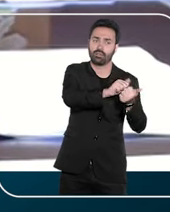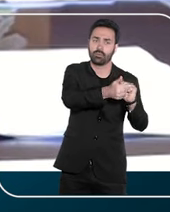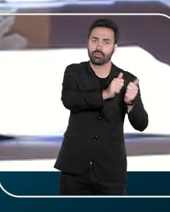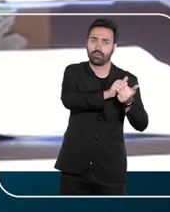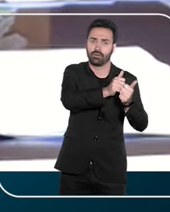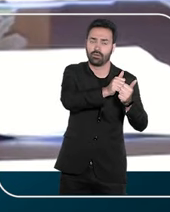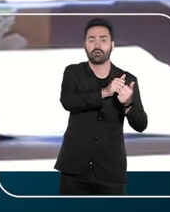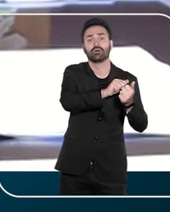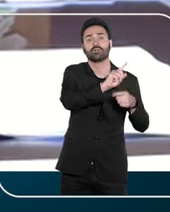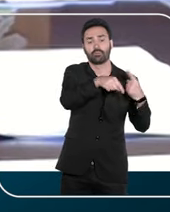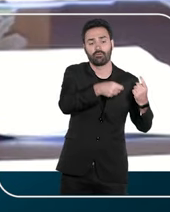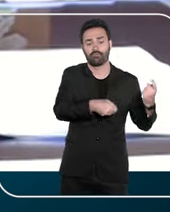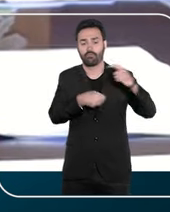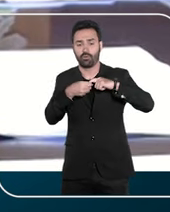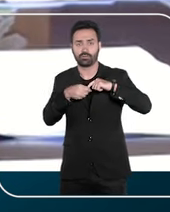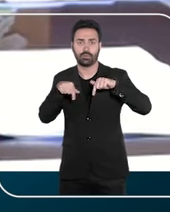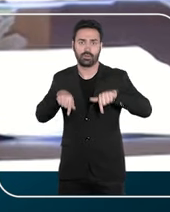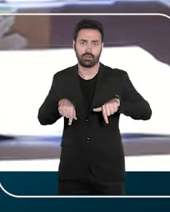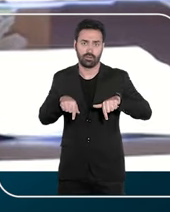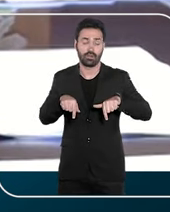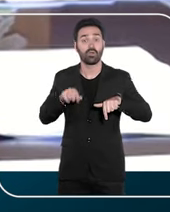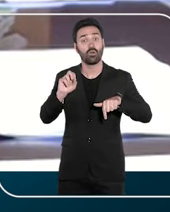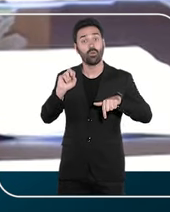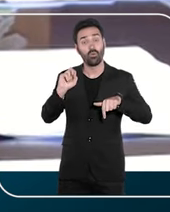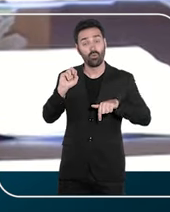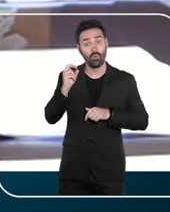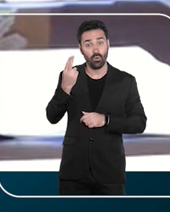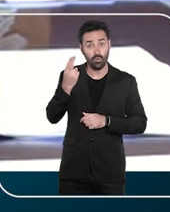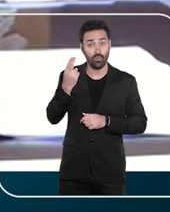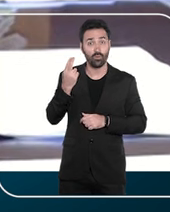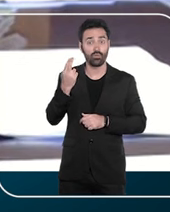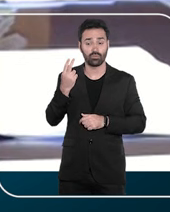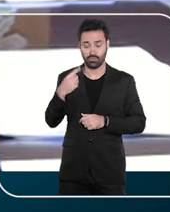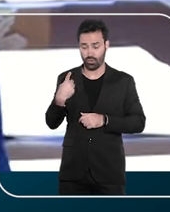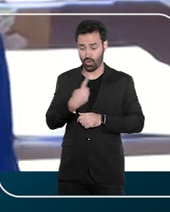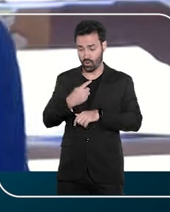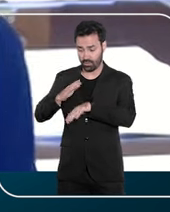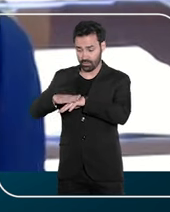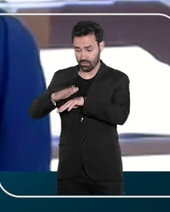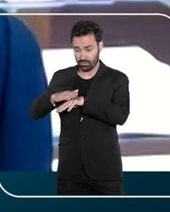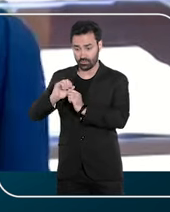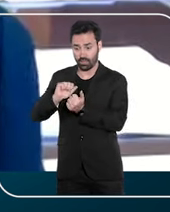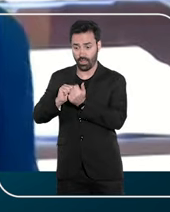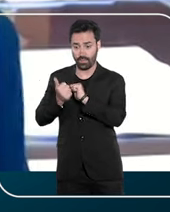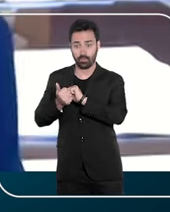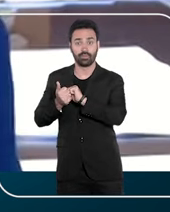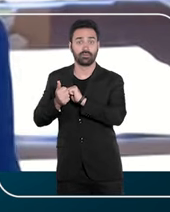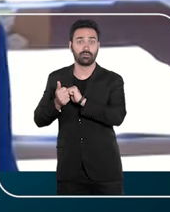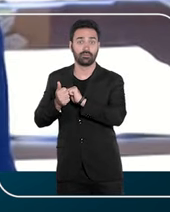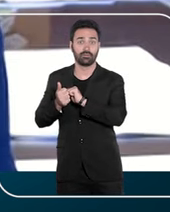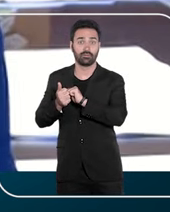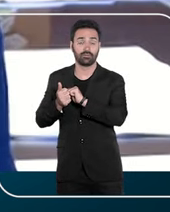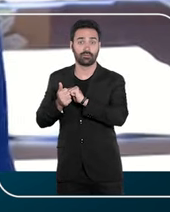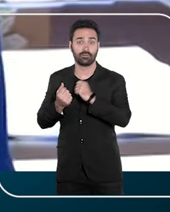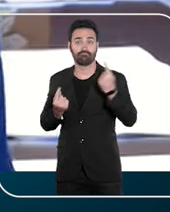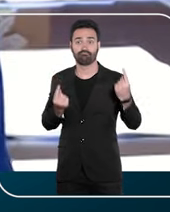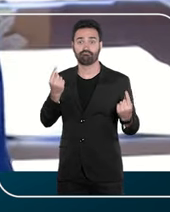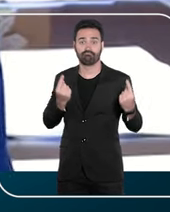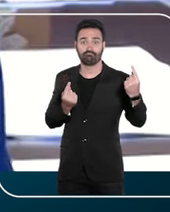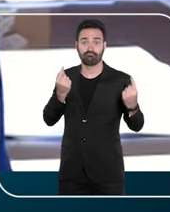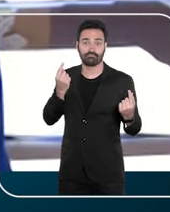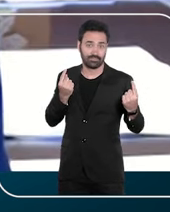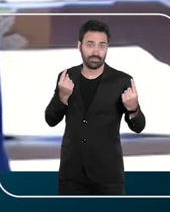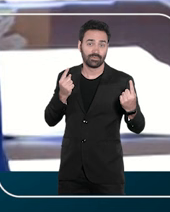podemos requalificar os fatos jurídicos trazidos nos autos. Esse é o grande dilema que nós temos